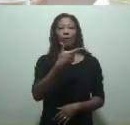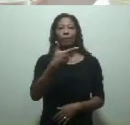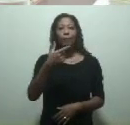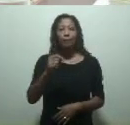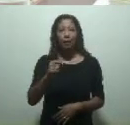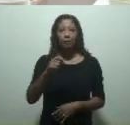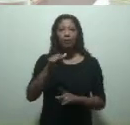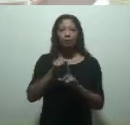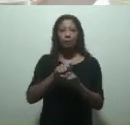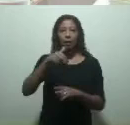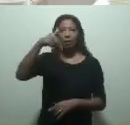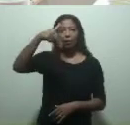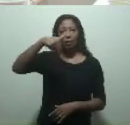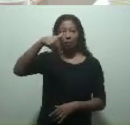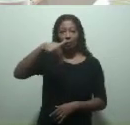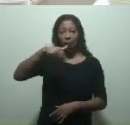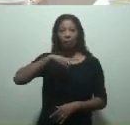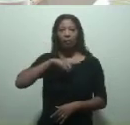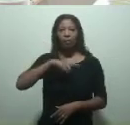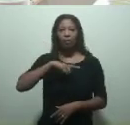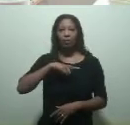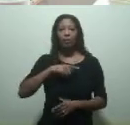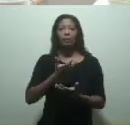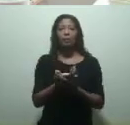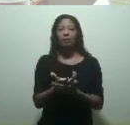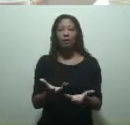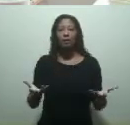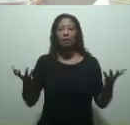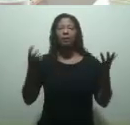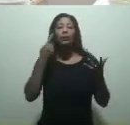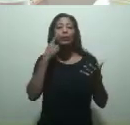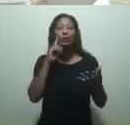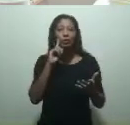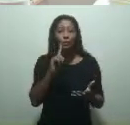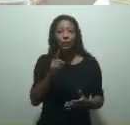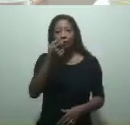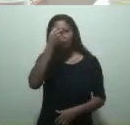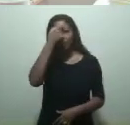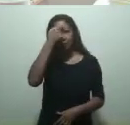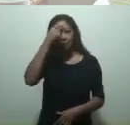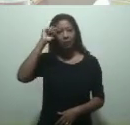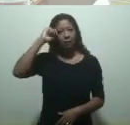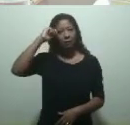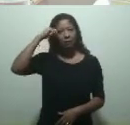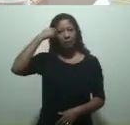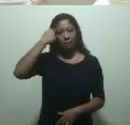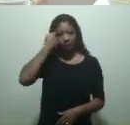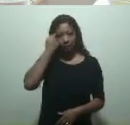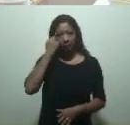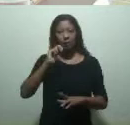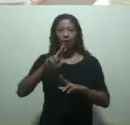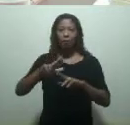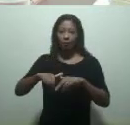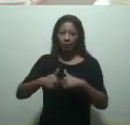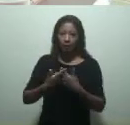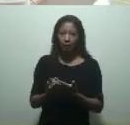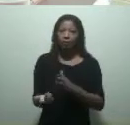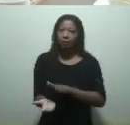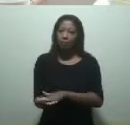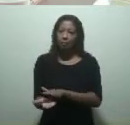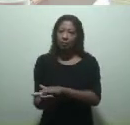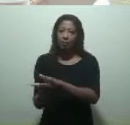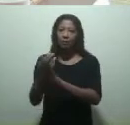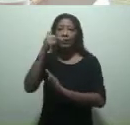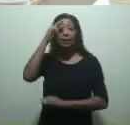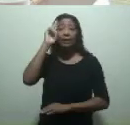20 de novembro, se comemora o Dia da Consciência Negra, por isso congratulou a vereadora Raimunda Nilda por ser a